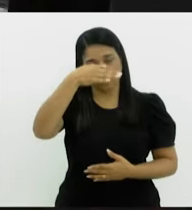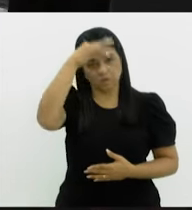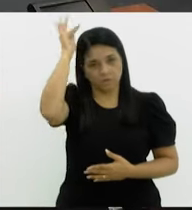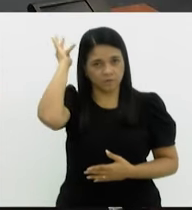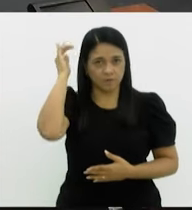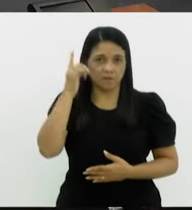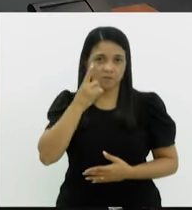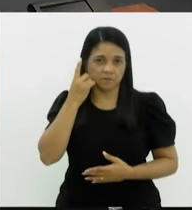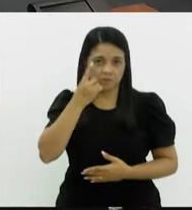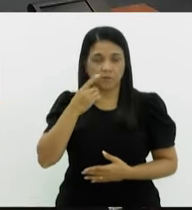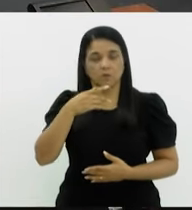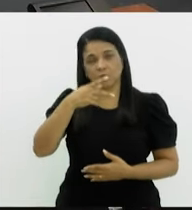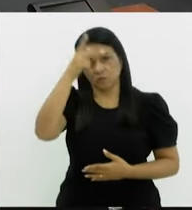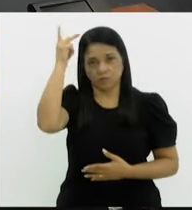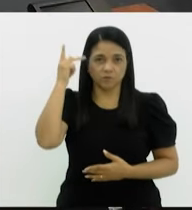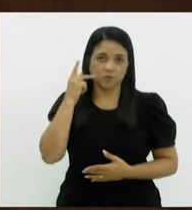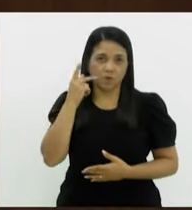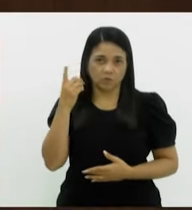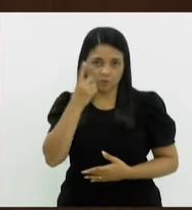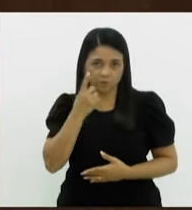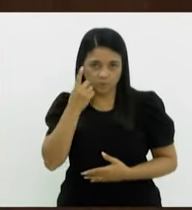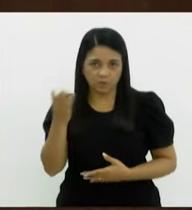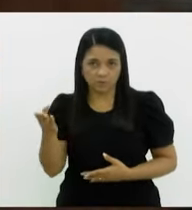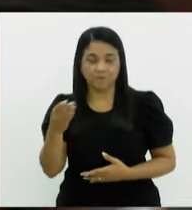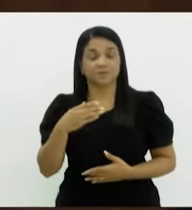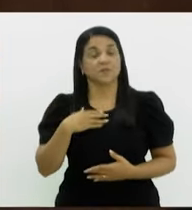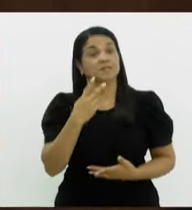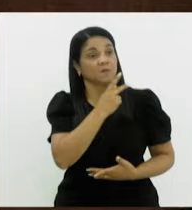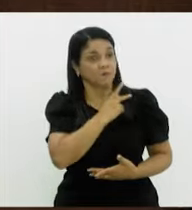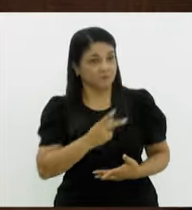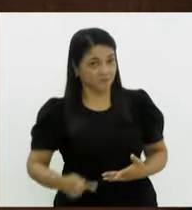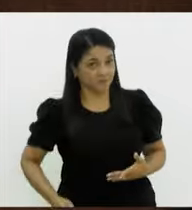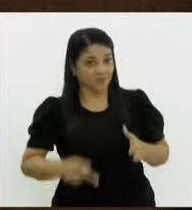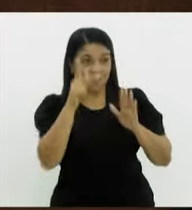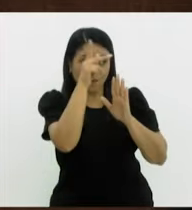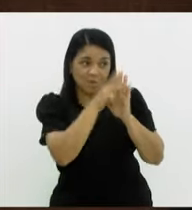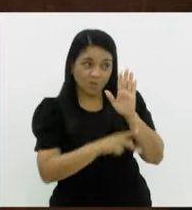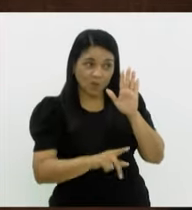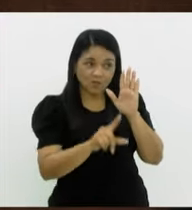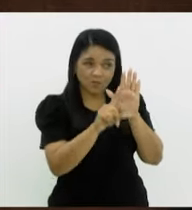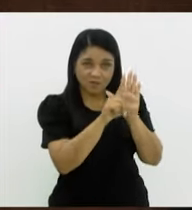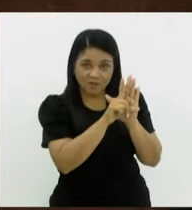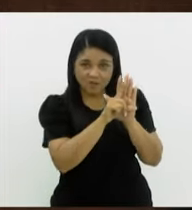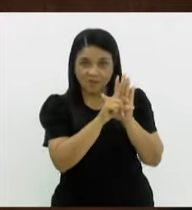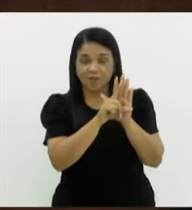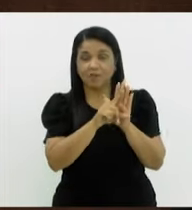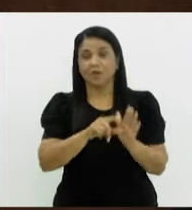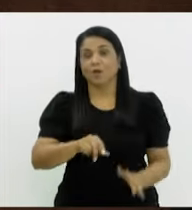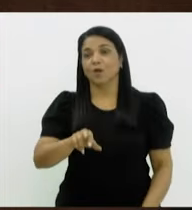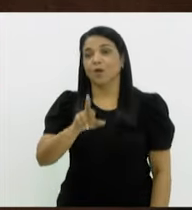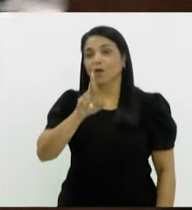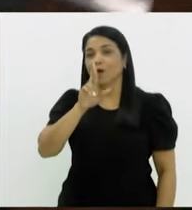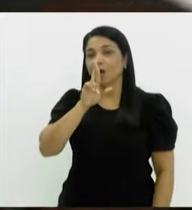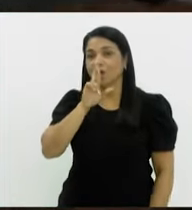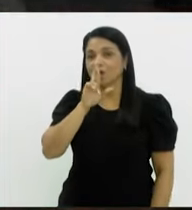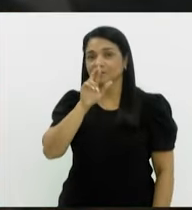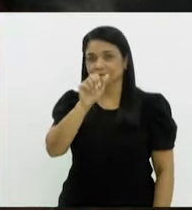Paulo. Senhora presidente, projeto de lei do deputado Rodrigo